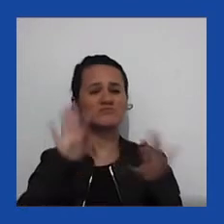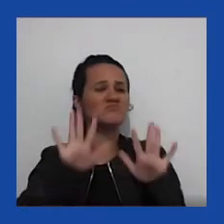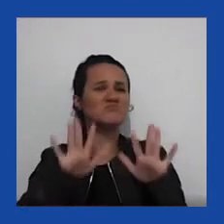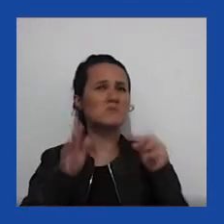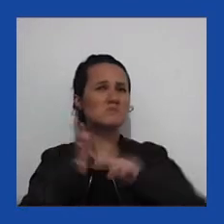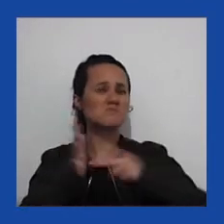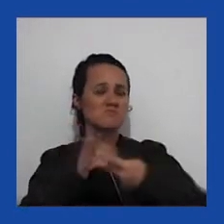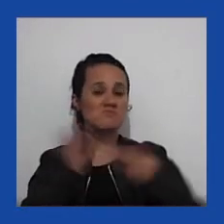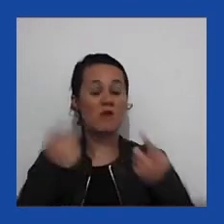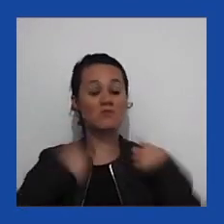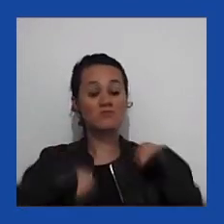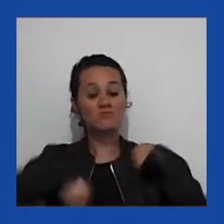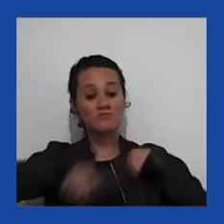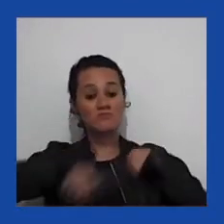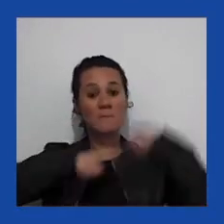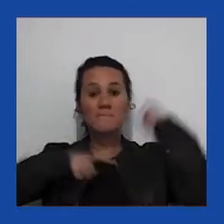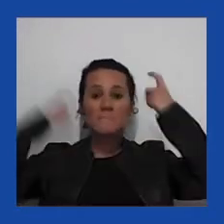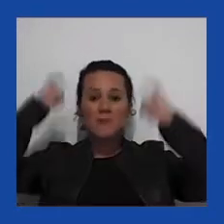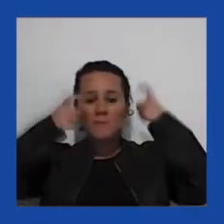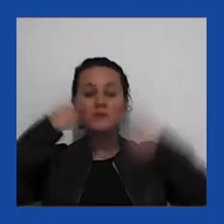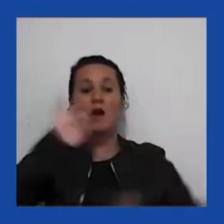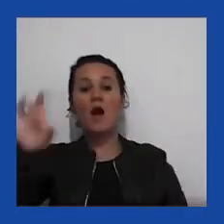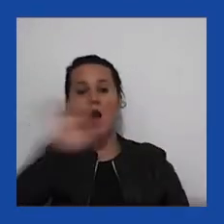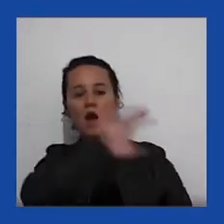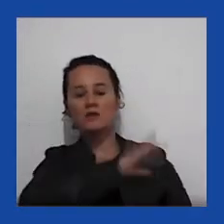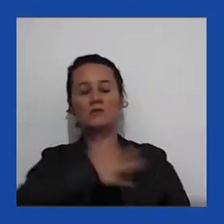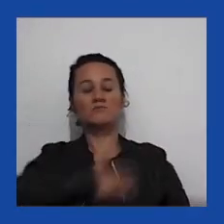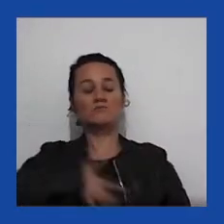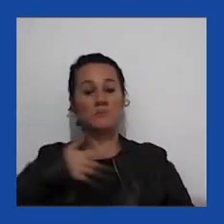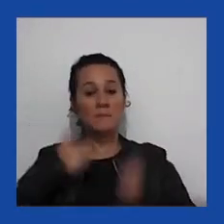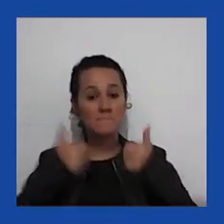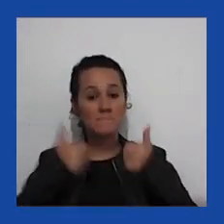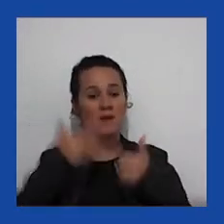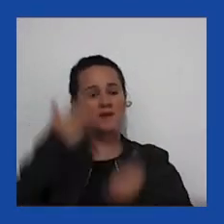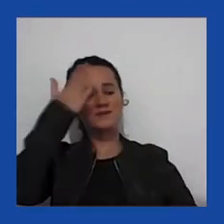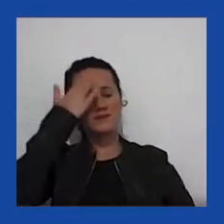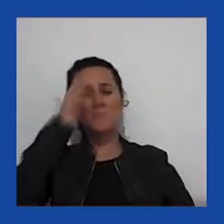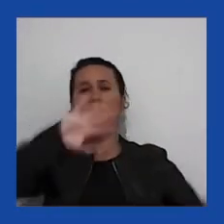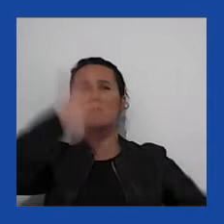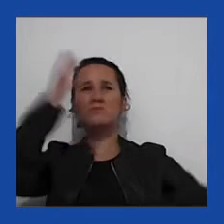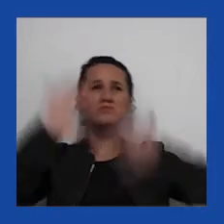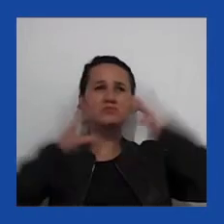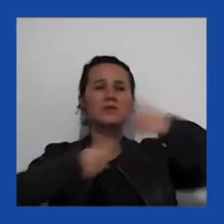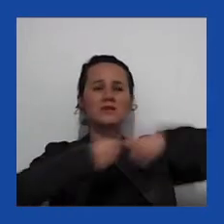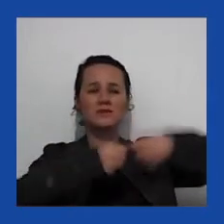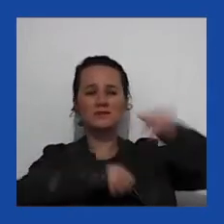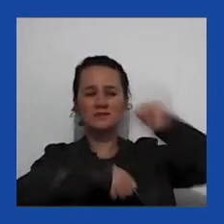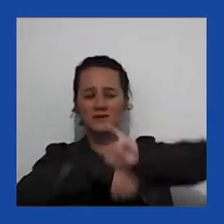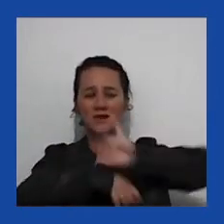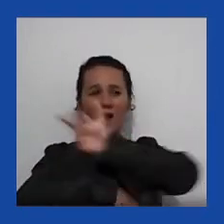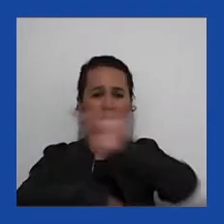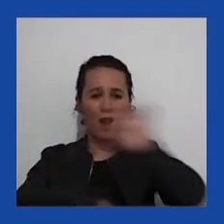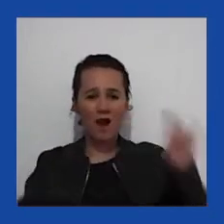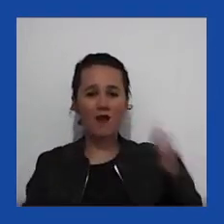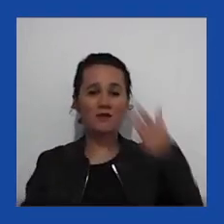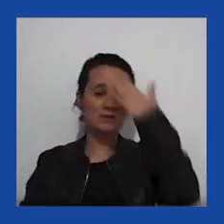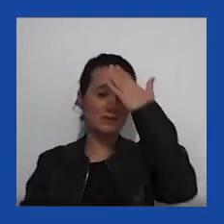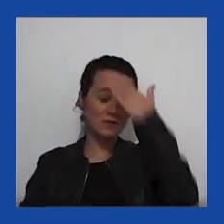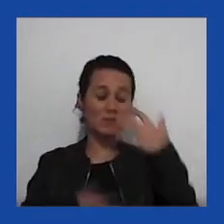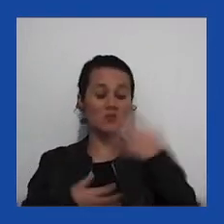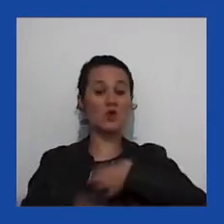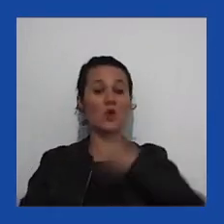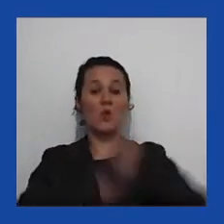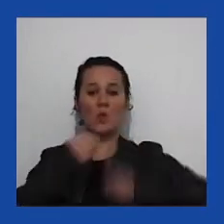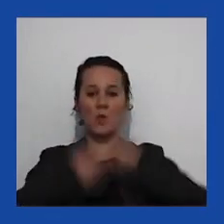com o bem-estar das pessoas e da realidade das cidades onde atuamos faz parte da nossa forma de trabalhar,